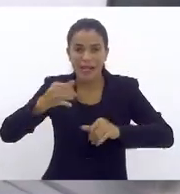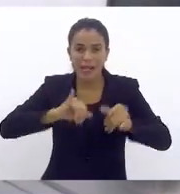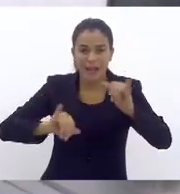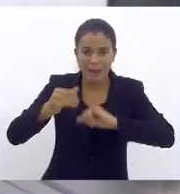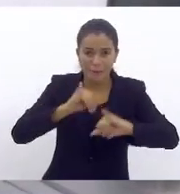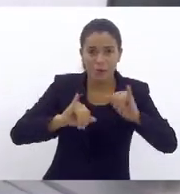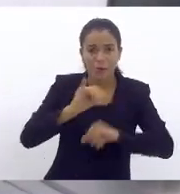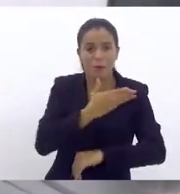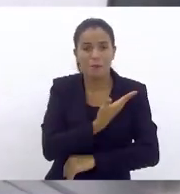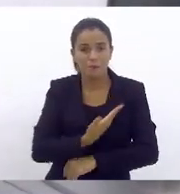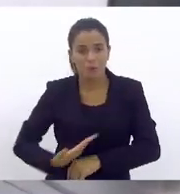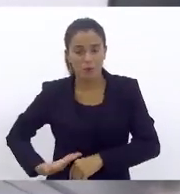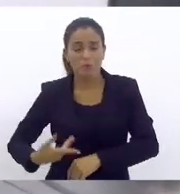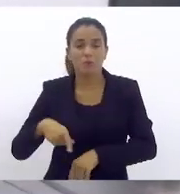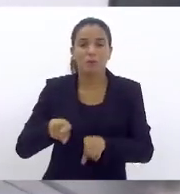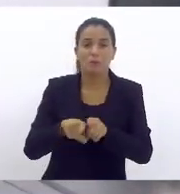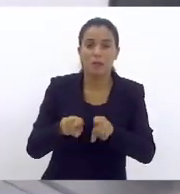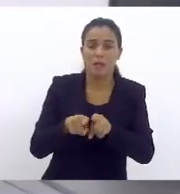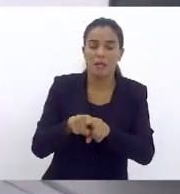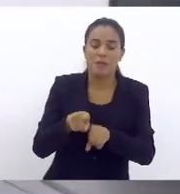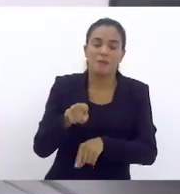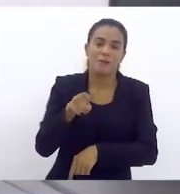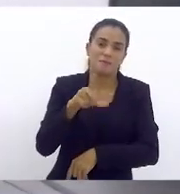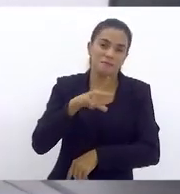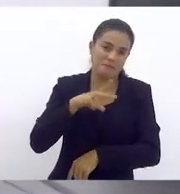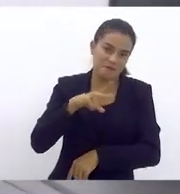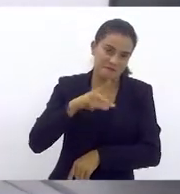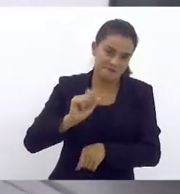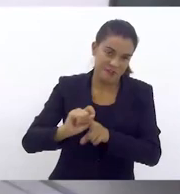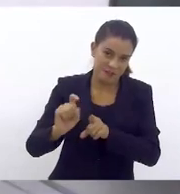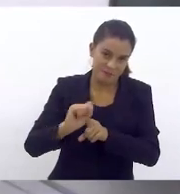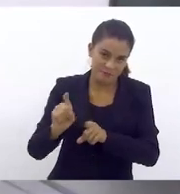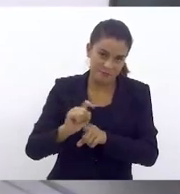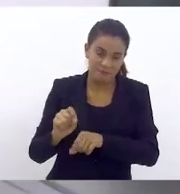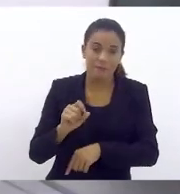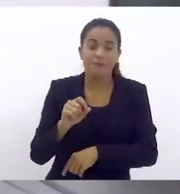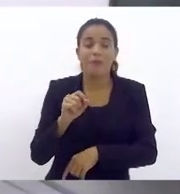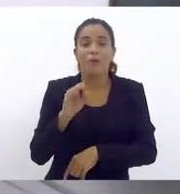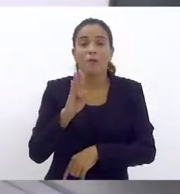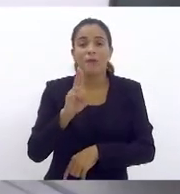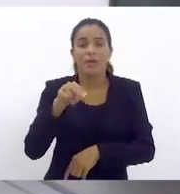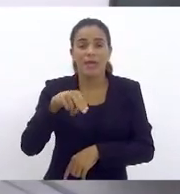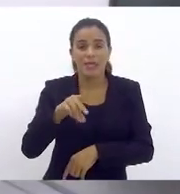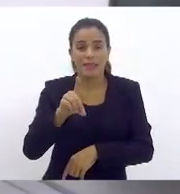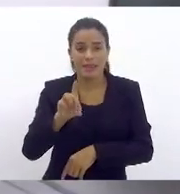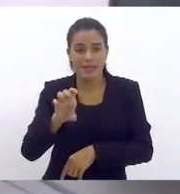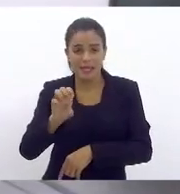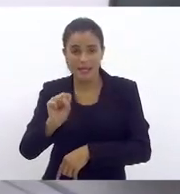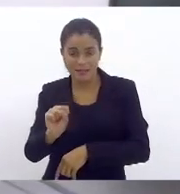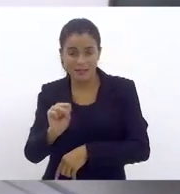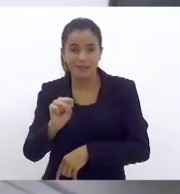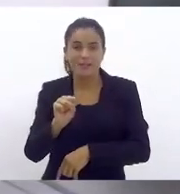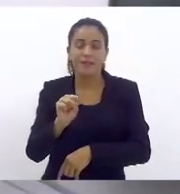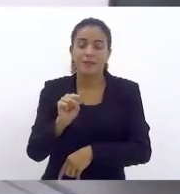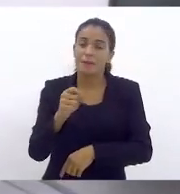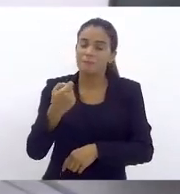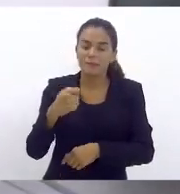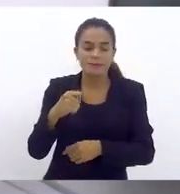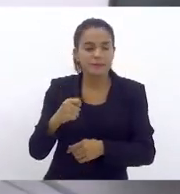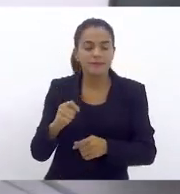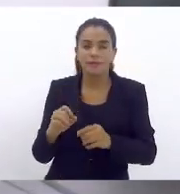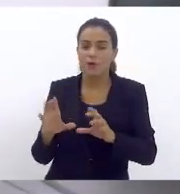e privados o BNDS afinep deve ser fortalecidos como órgãos compatíveis